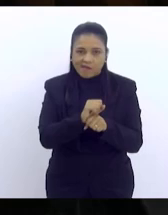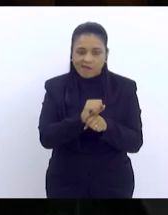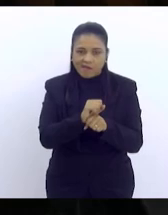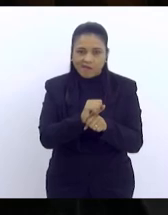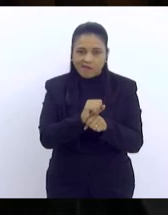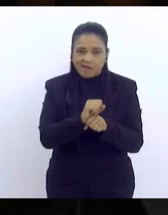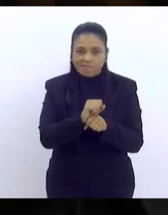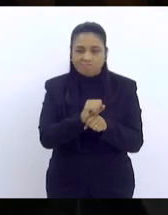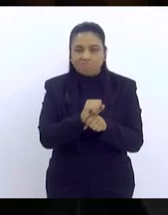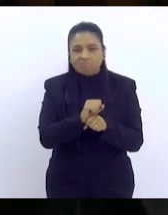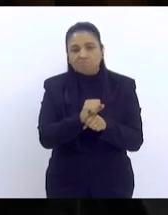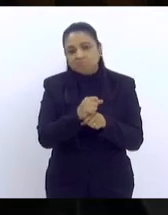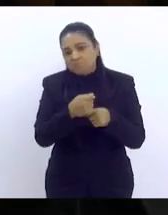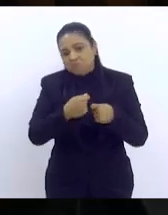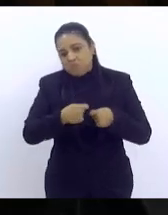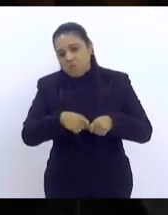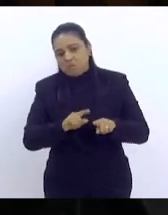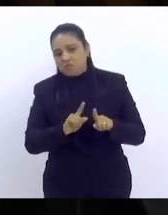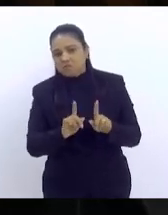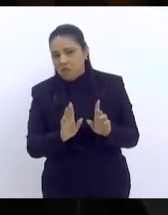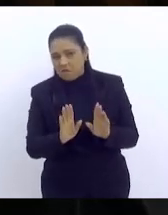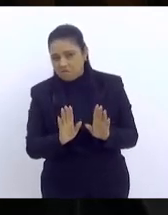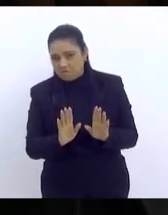que Aliás não precisa